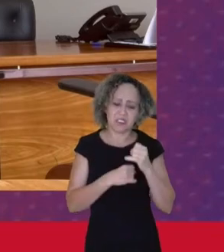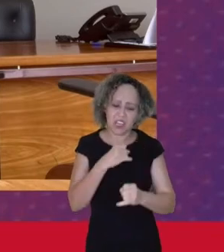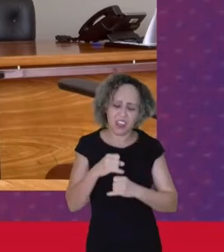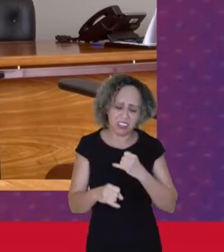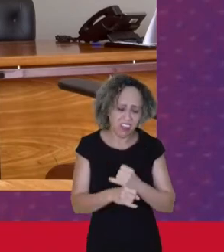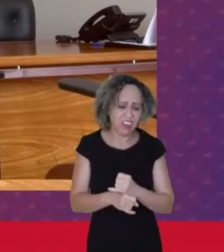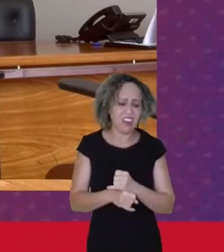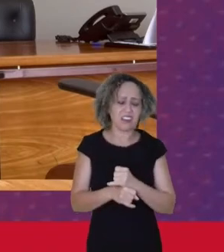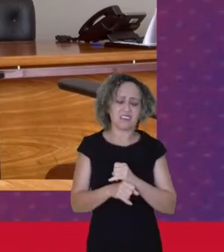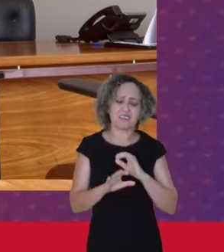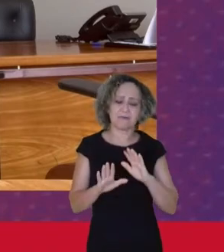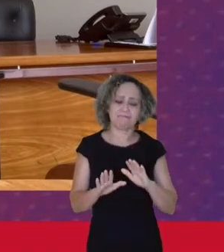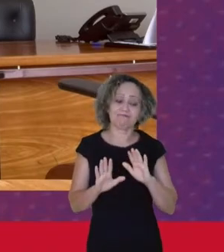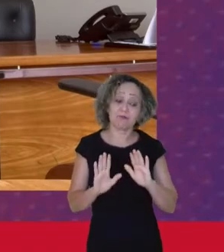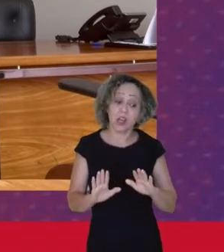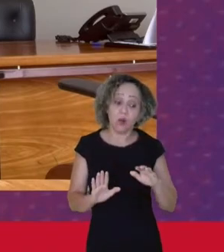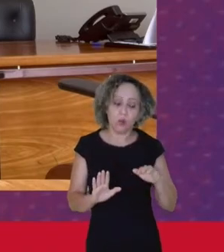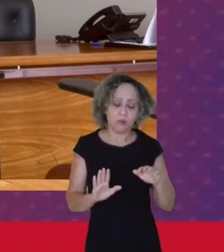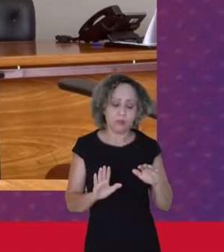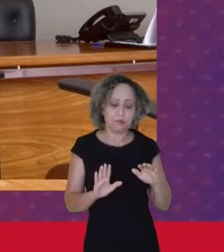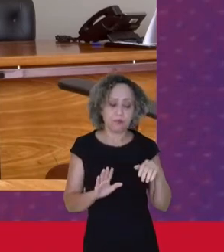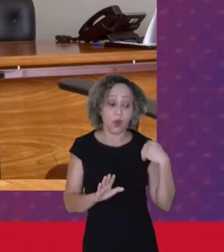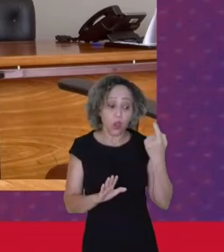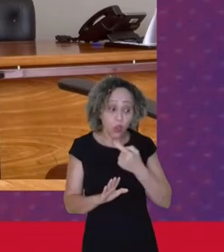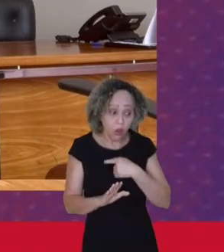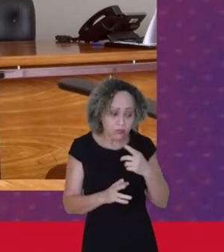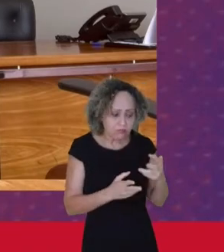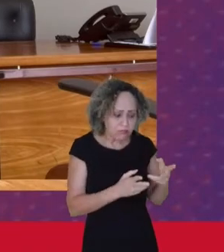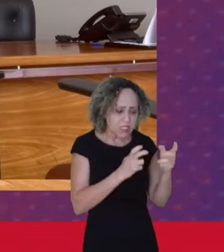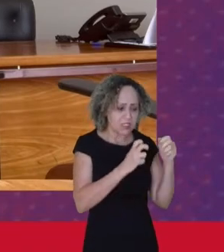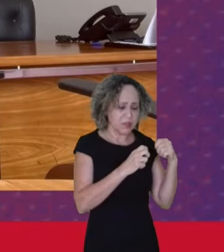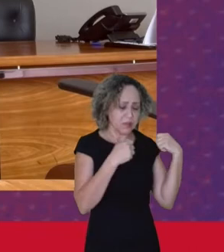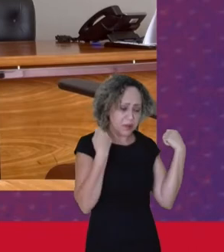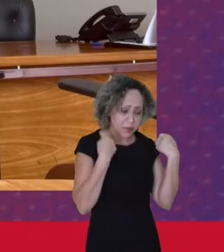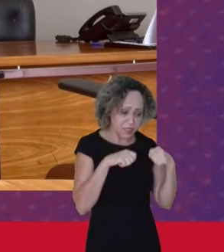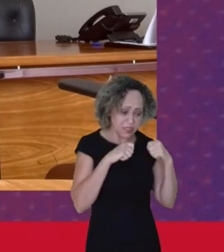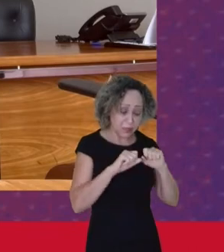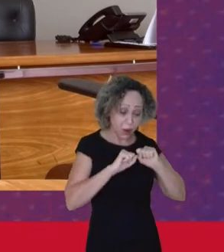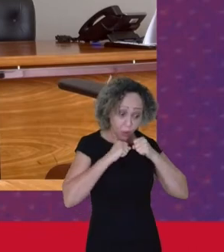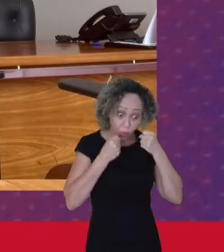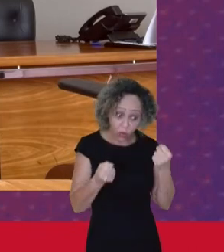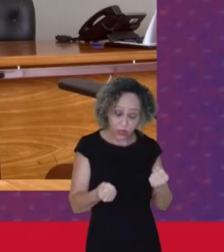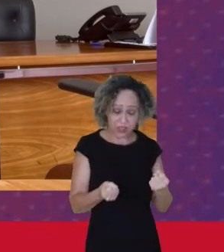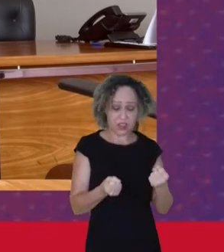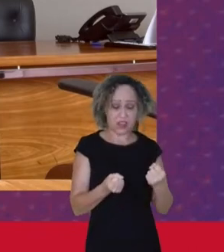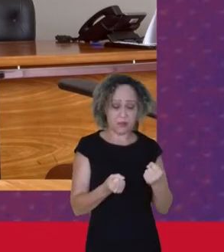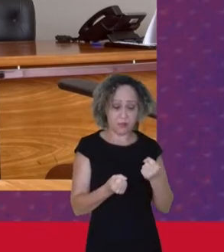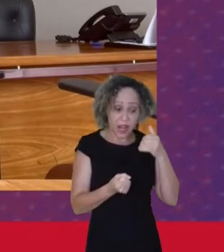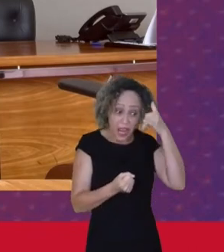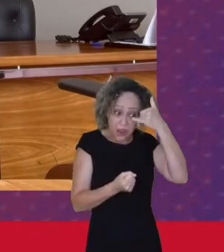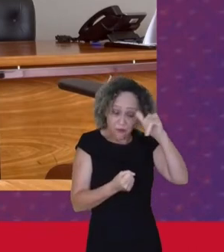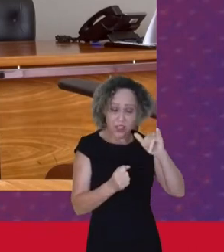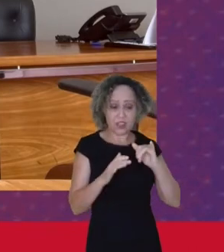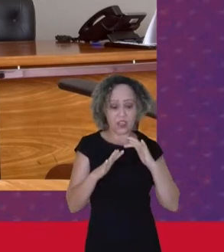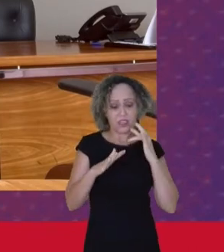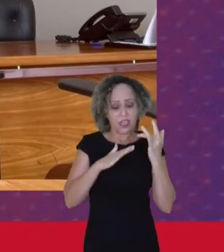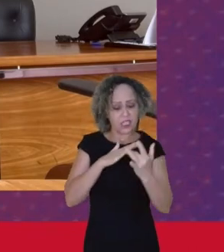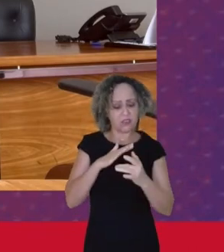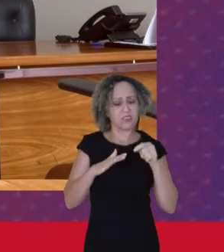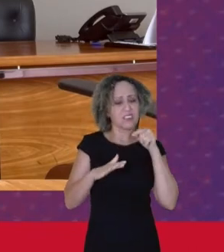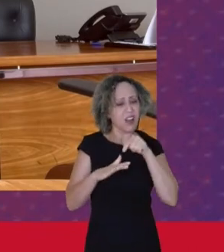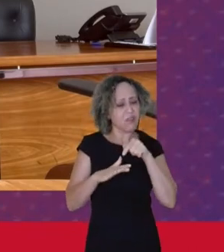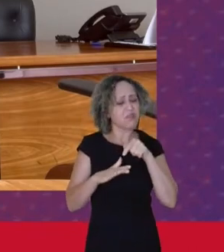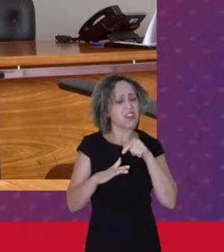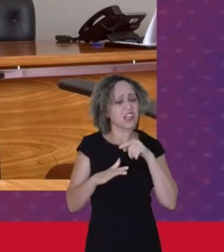de tornar a rede social um ambiente livre de violações de direitos humanos. E era um trabalho muito